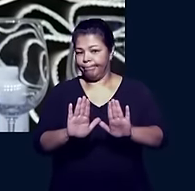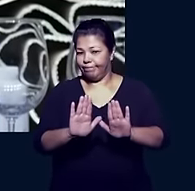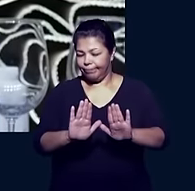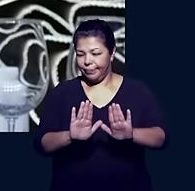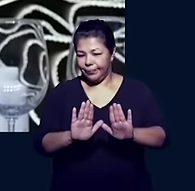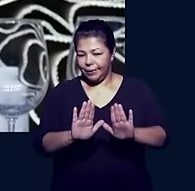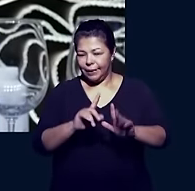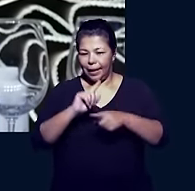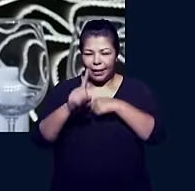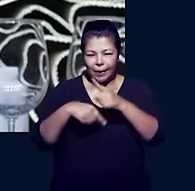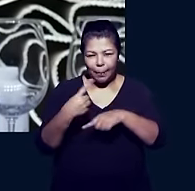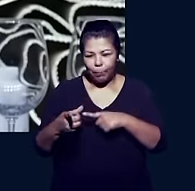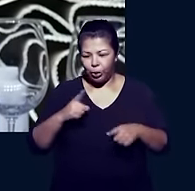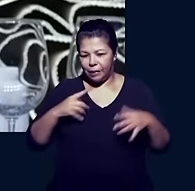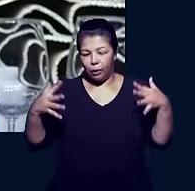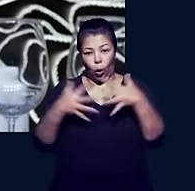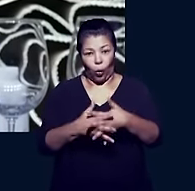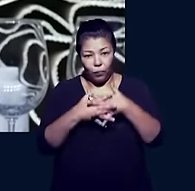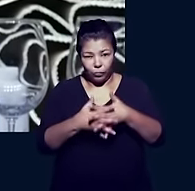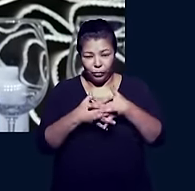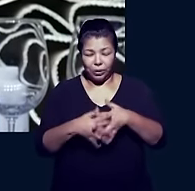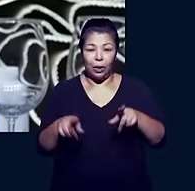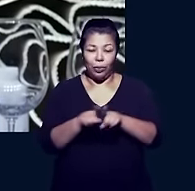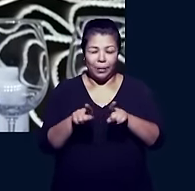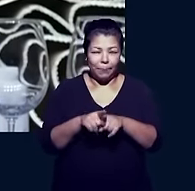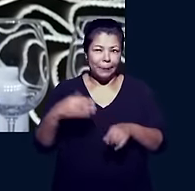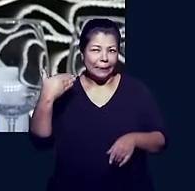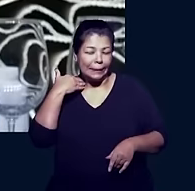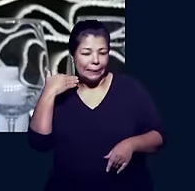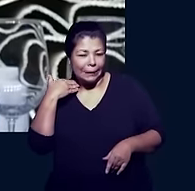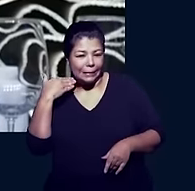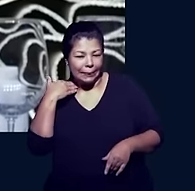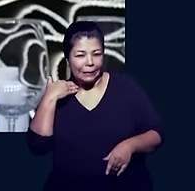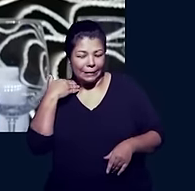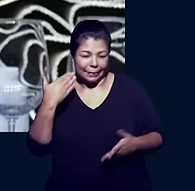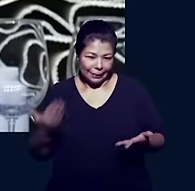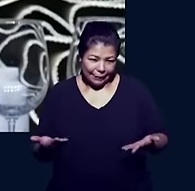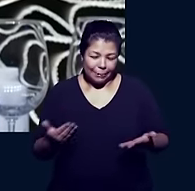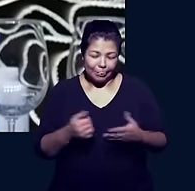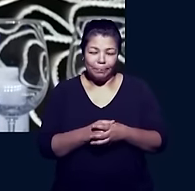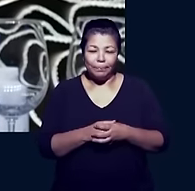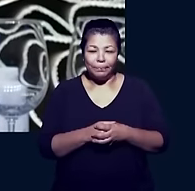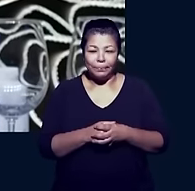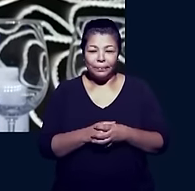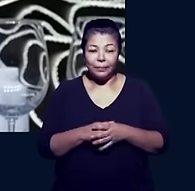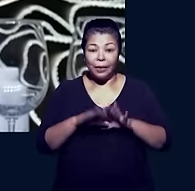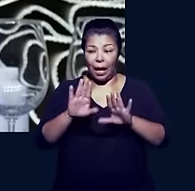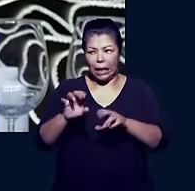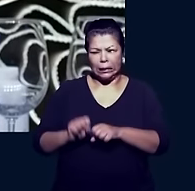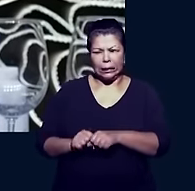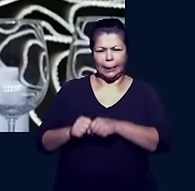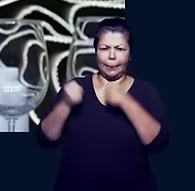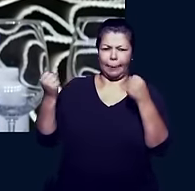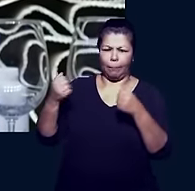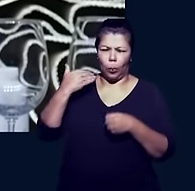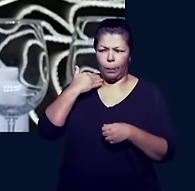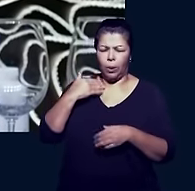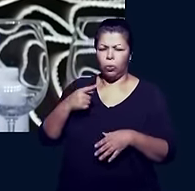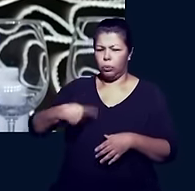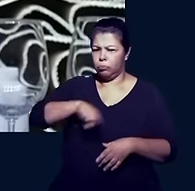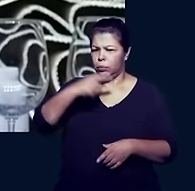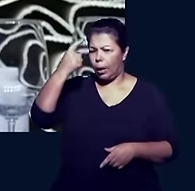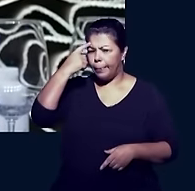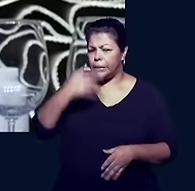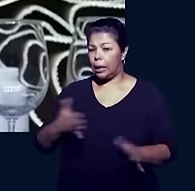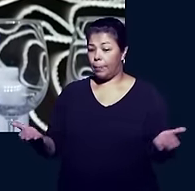aí bateu de frente ali na hora com com os bancos com o svb que quebrou ali em março el falou não Agora quebrou o banco agora parou resultado